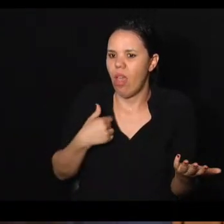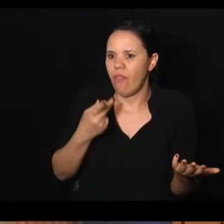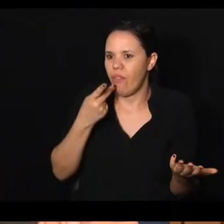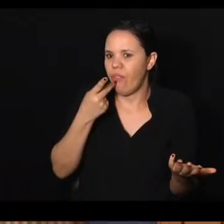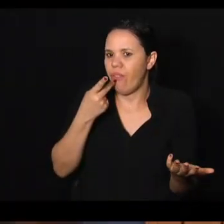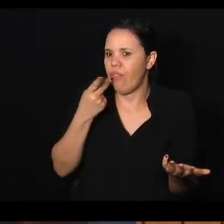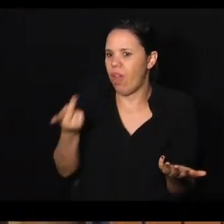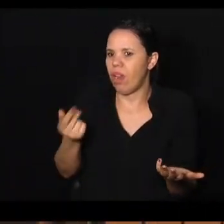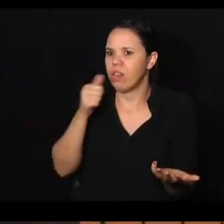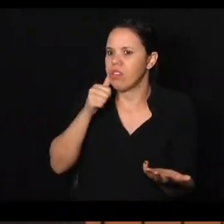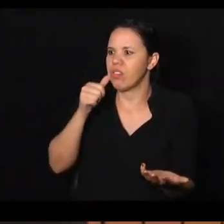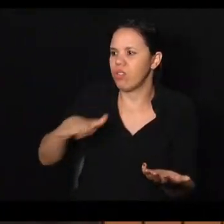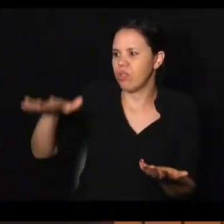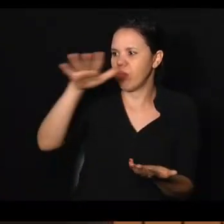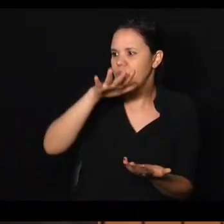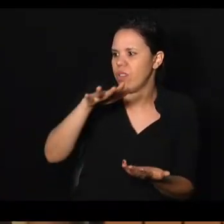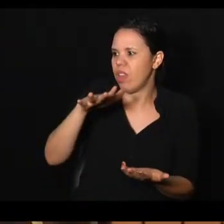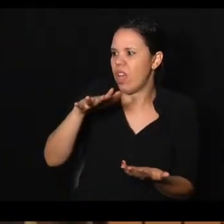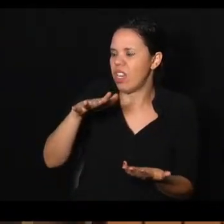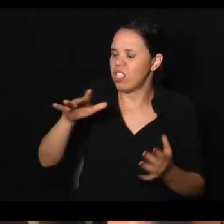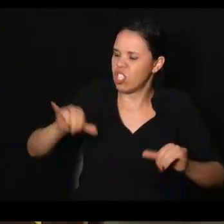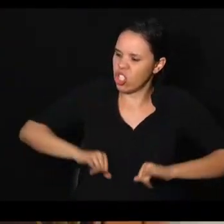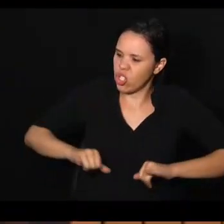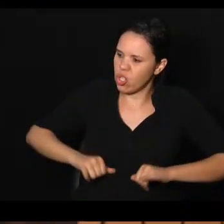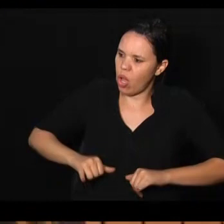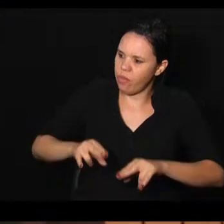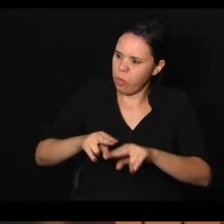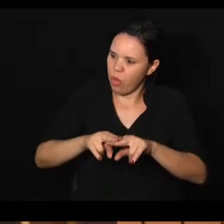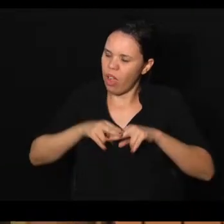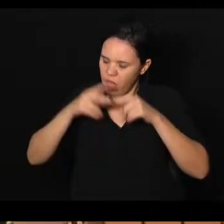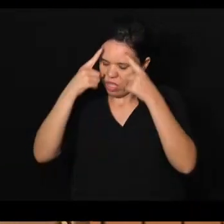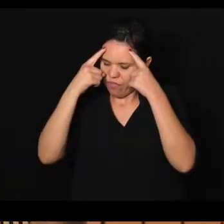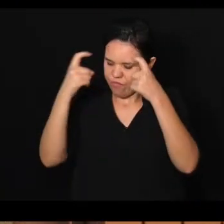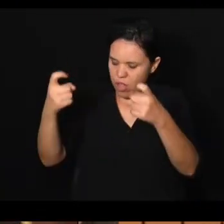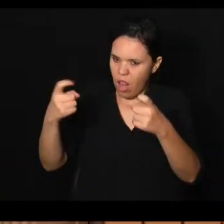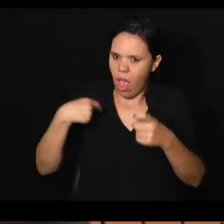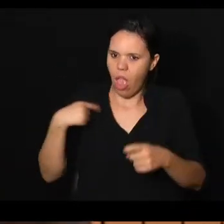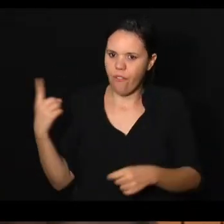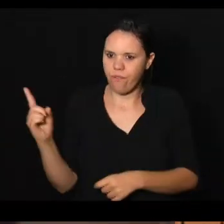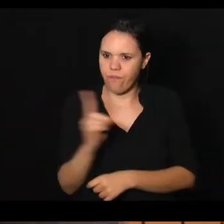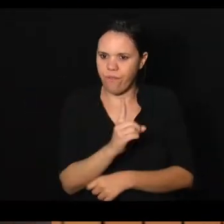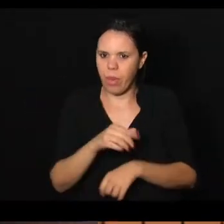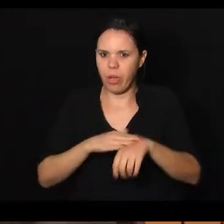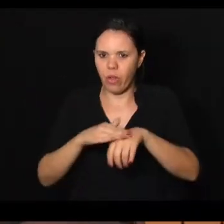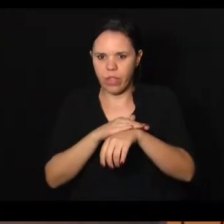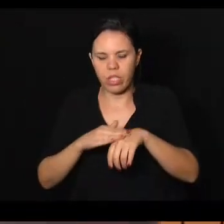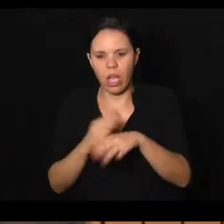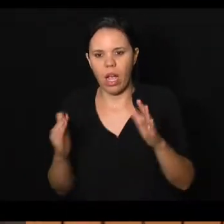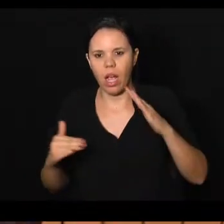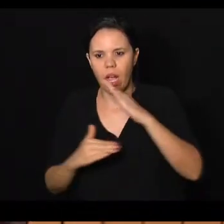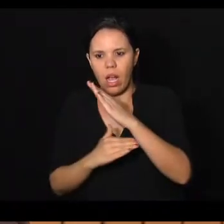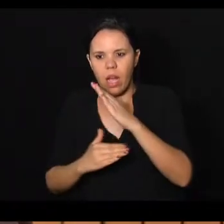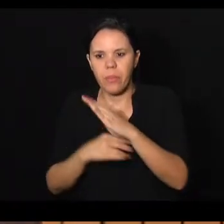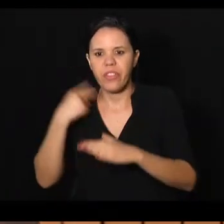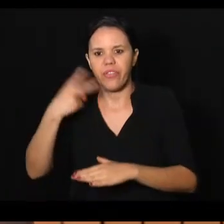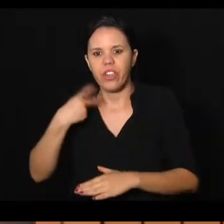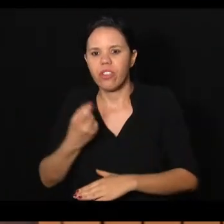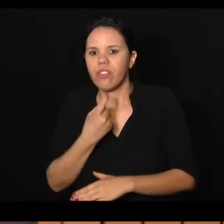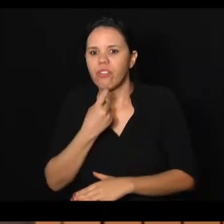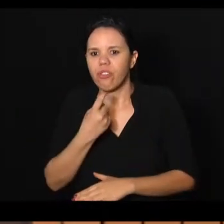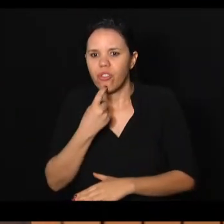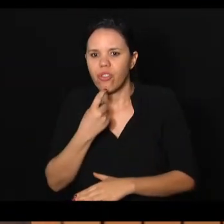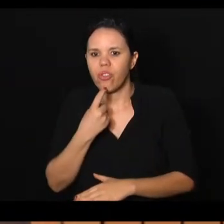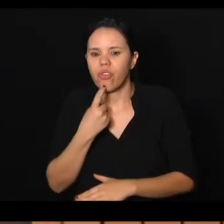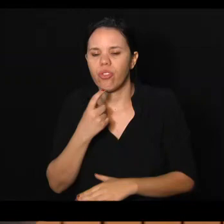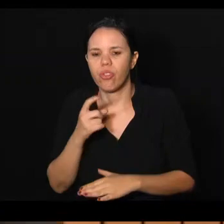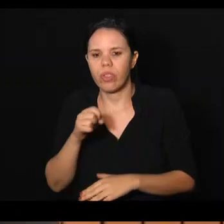de mulheres vítimas de violência. Eu vim para conversar com a Câmara de Vereadores de Campinas, com